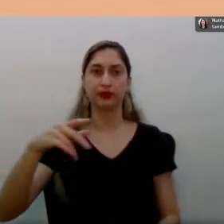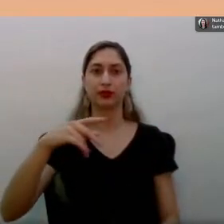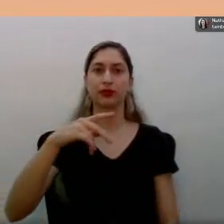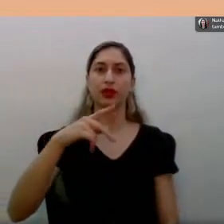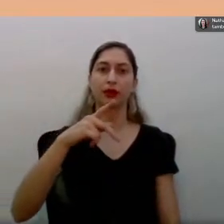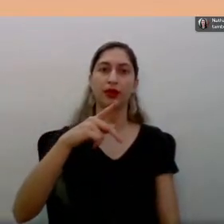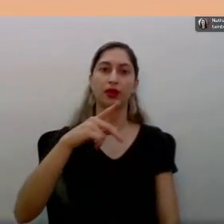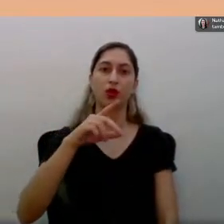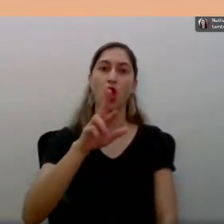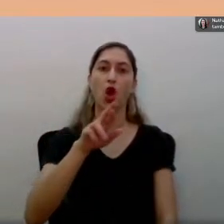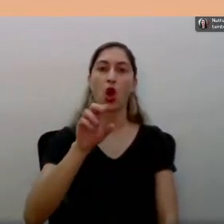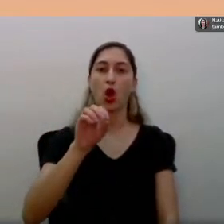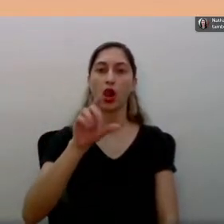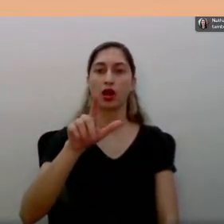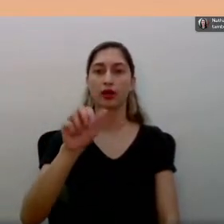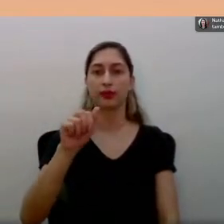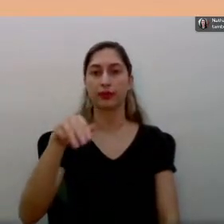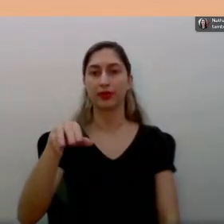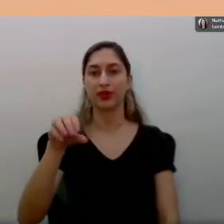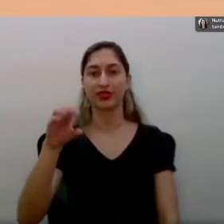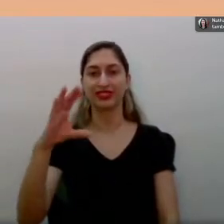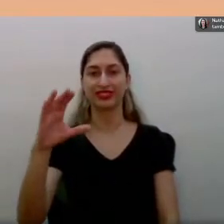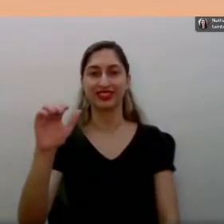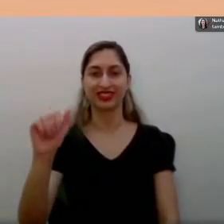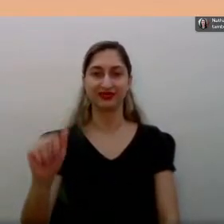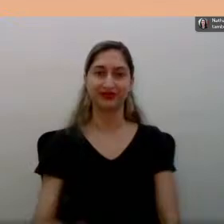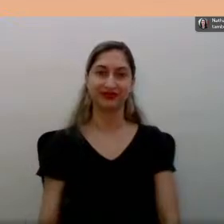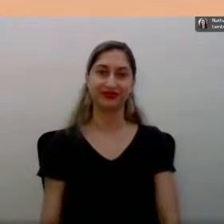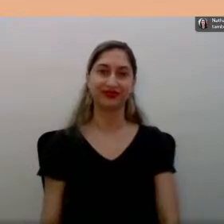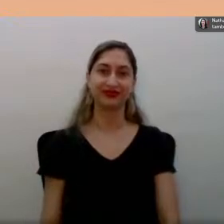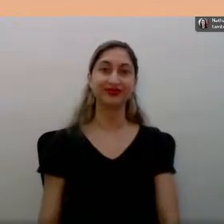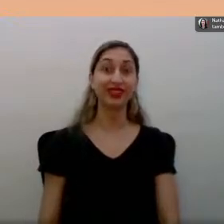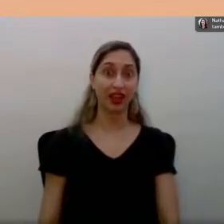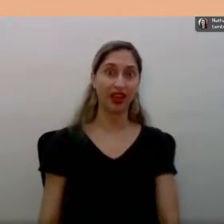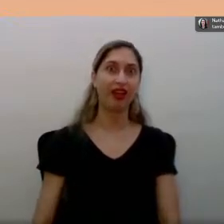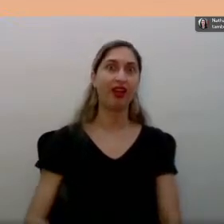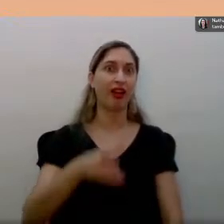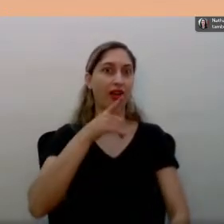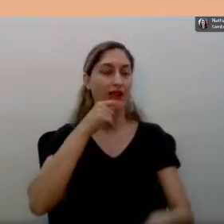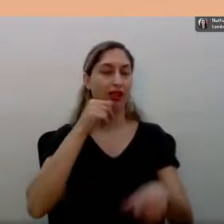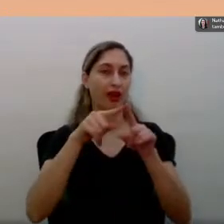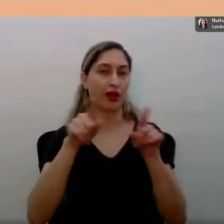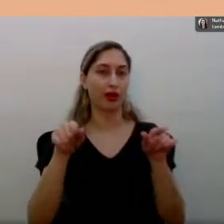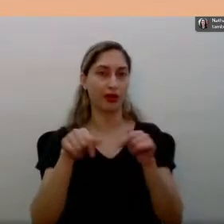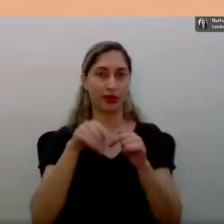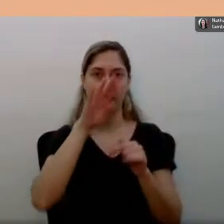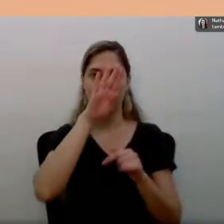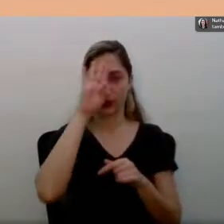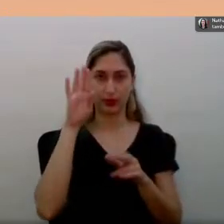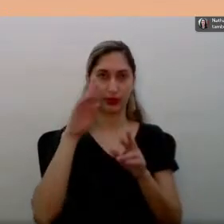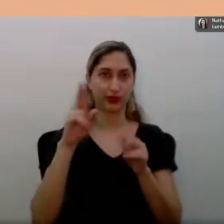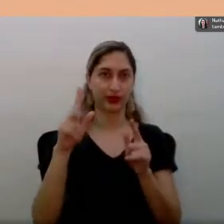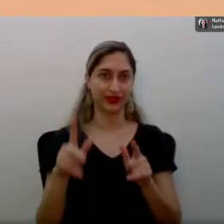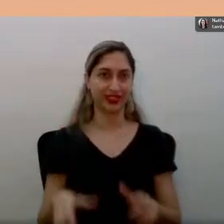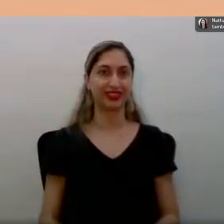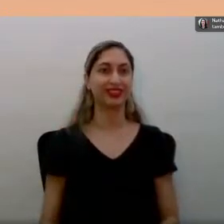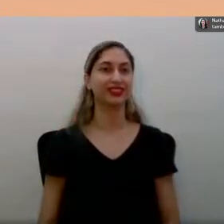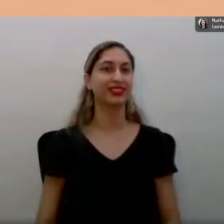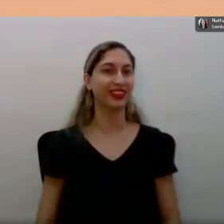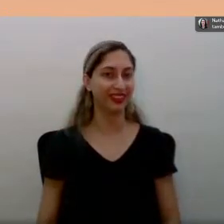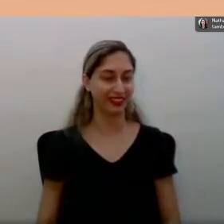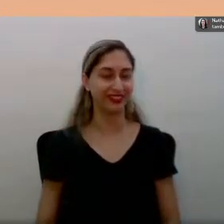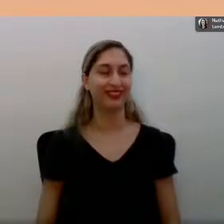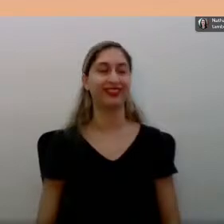samana samana taxa diferente a lagoa nessa manta Eu também achei a e tenho foto de quando ela não era alargou ainda mais